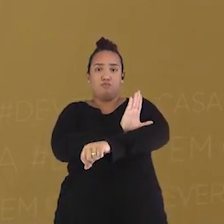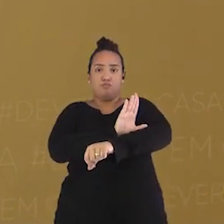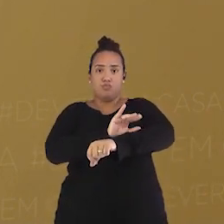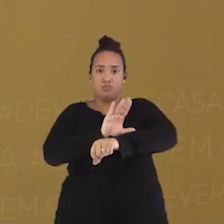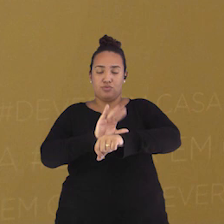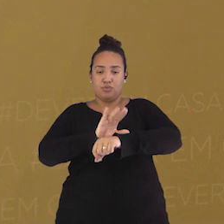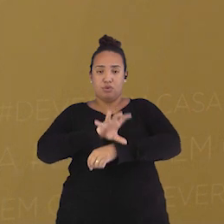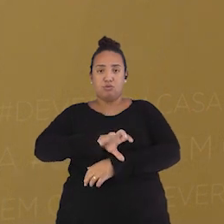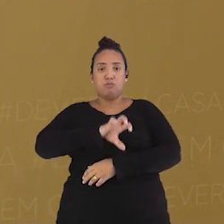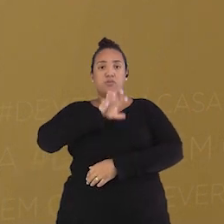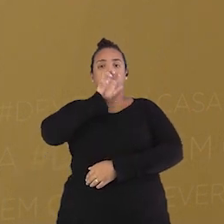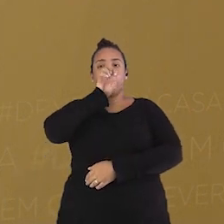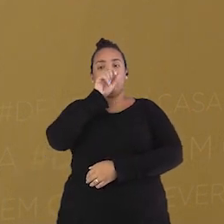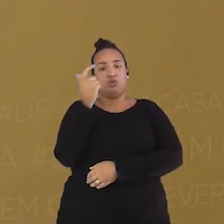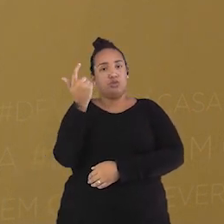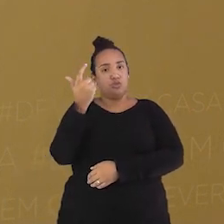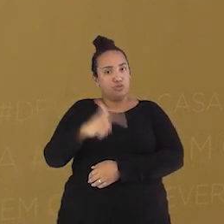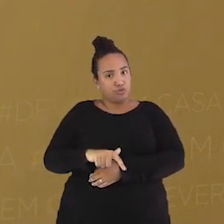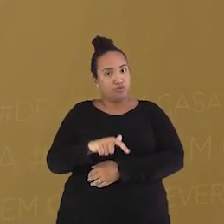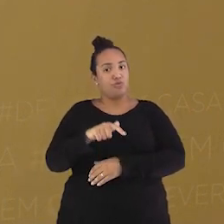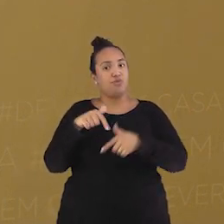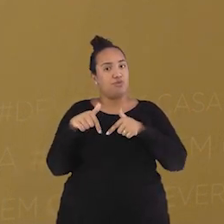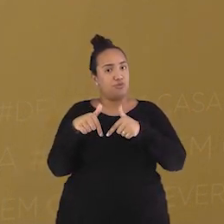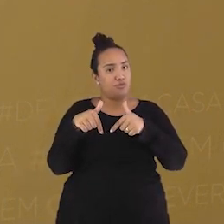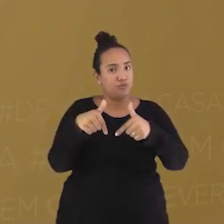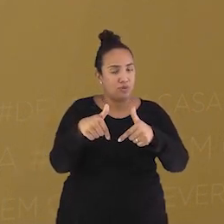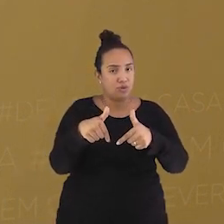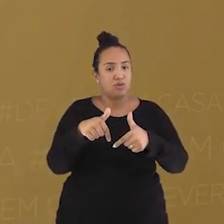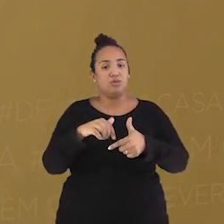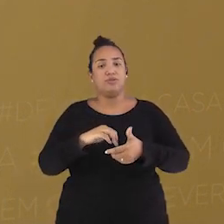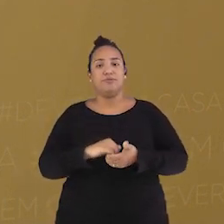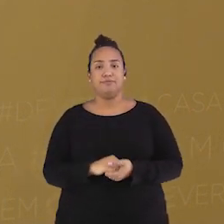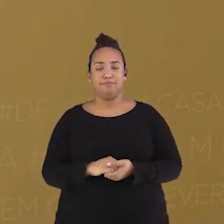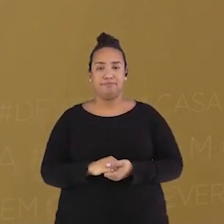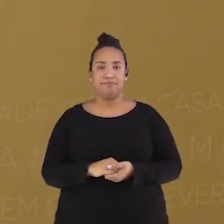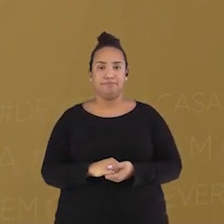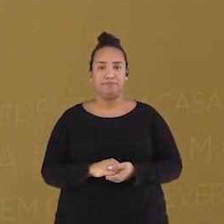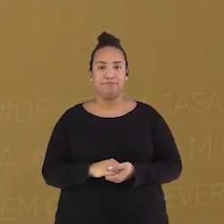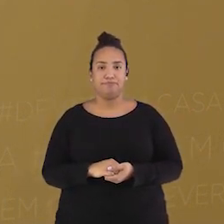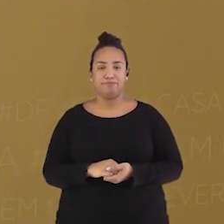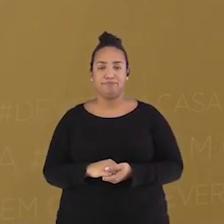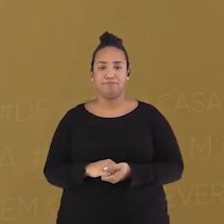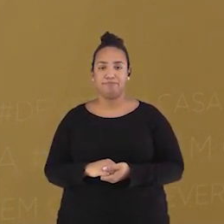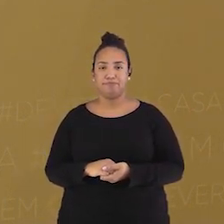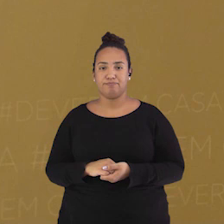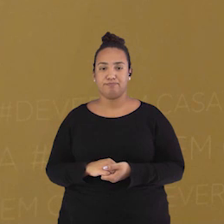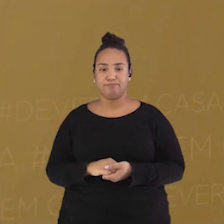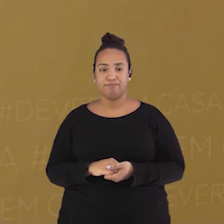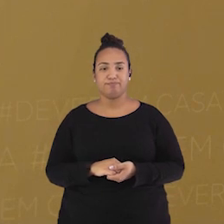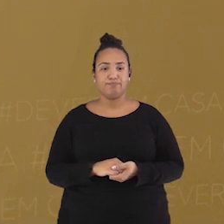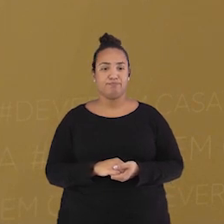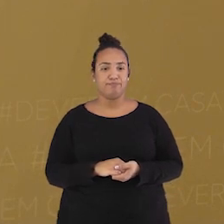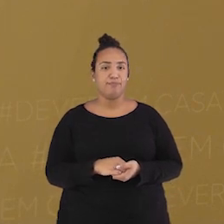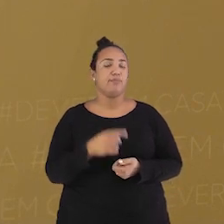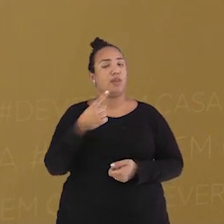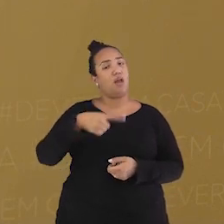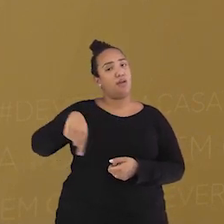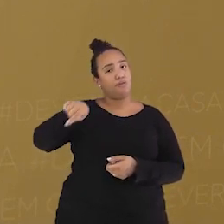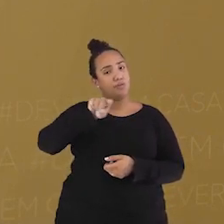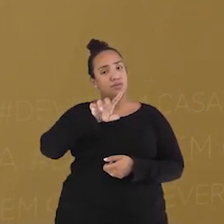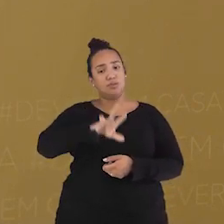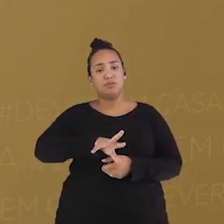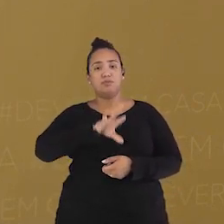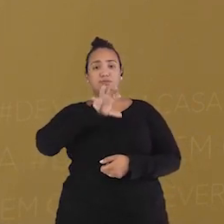respiratórios voltem a funcionar e aumenta involuntariamente. E você volta a